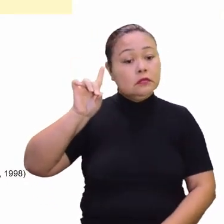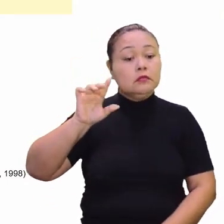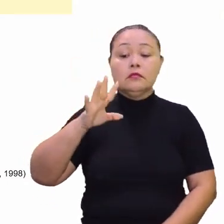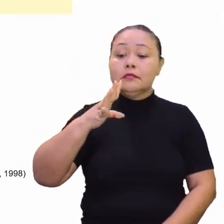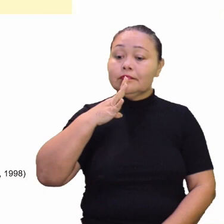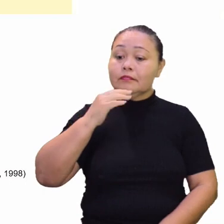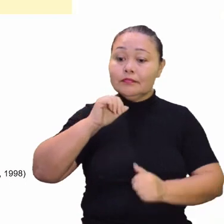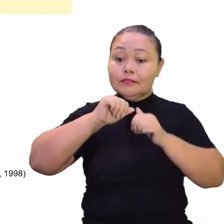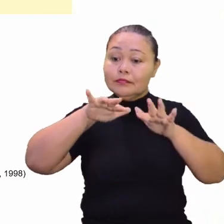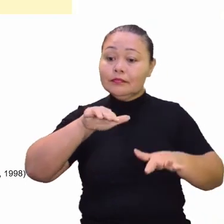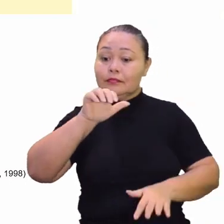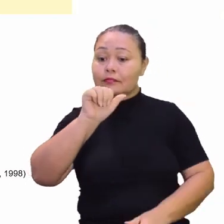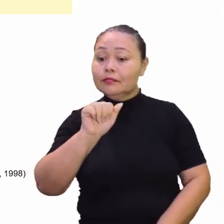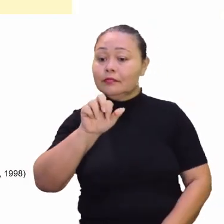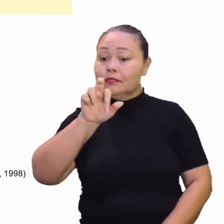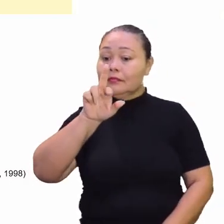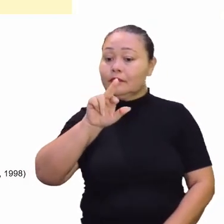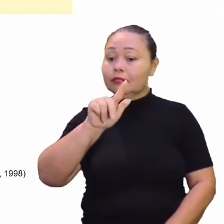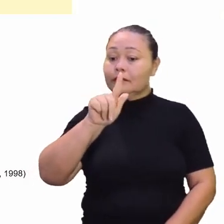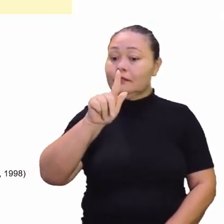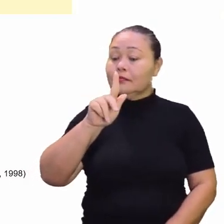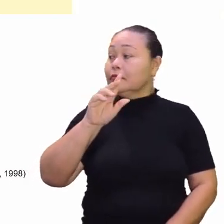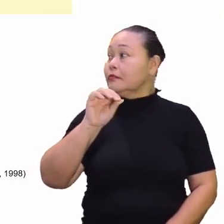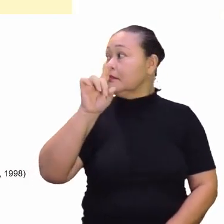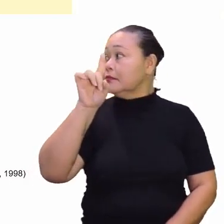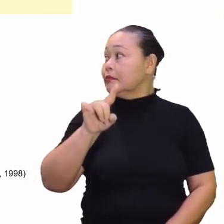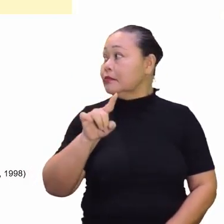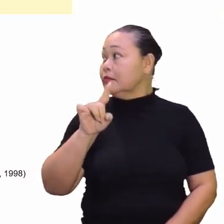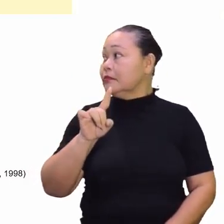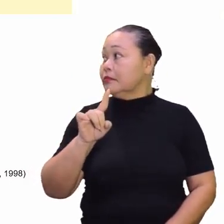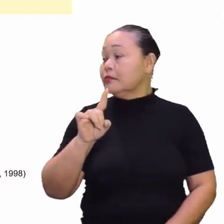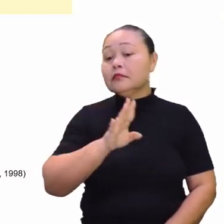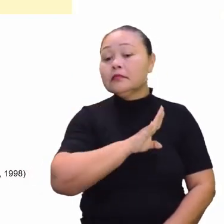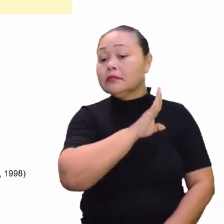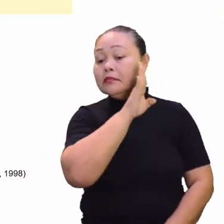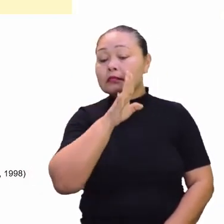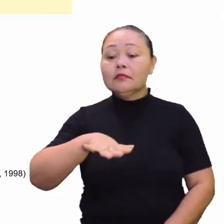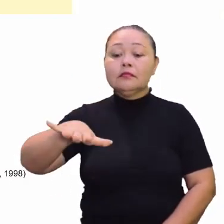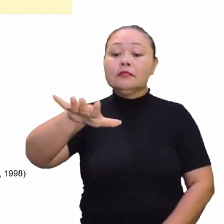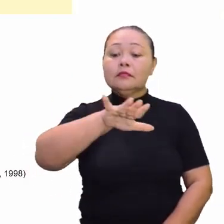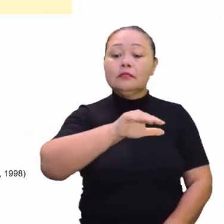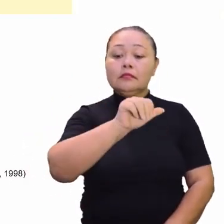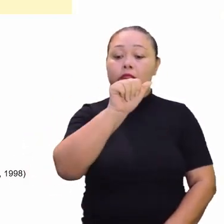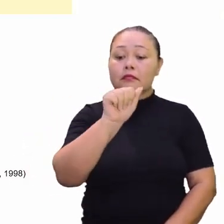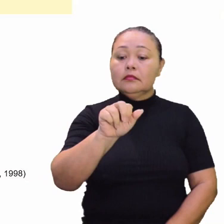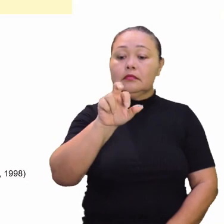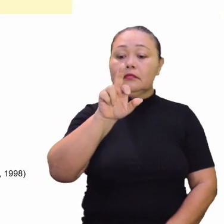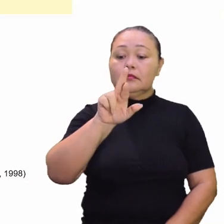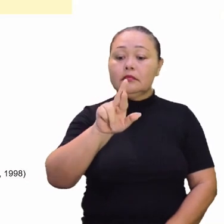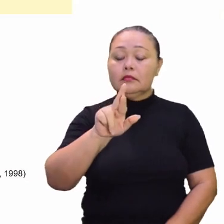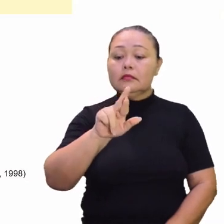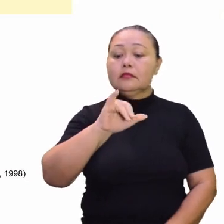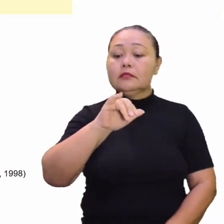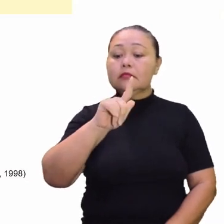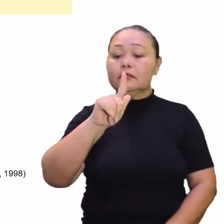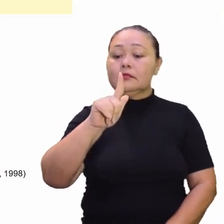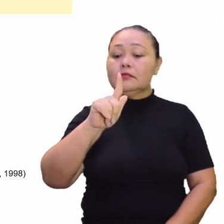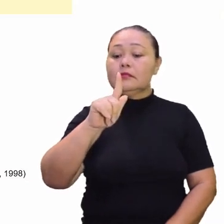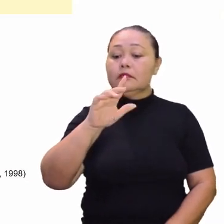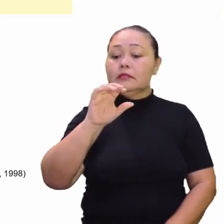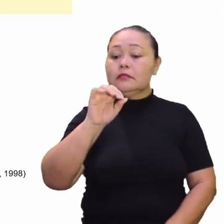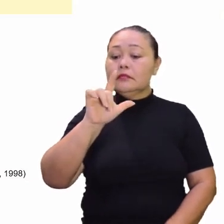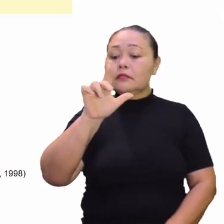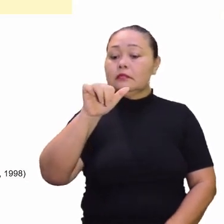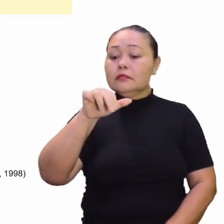como arigóis? Exatamente. Rogério, É. você já foi ali no bairro Arigolândia? Aqui em Porto Velho?